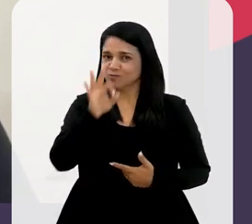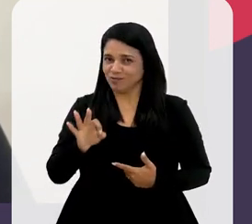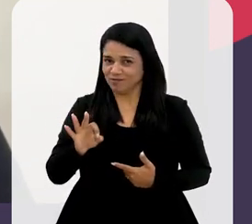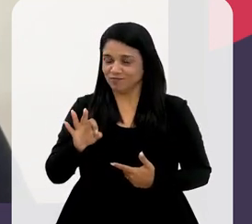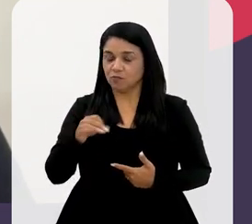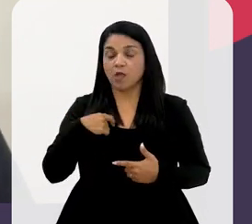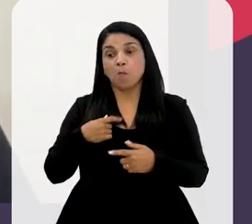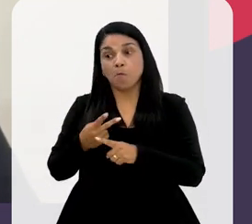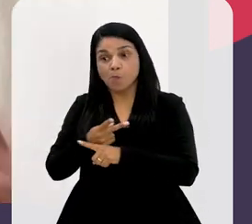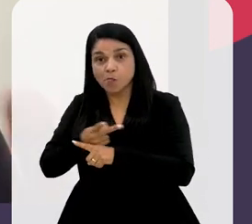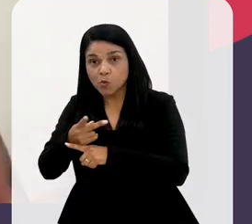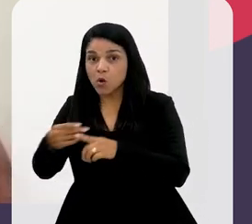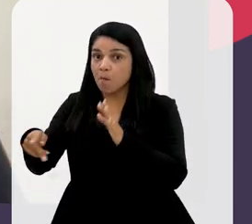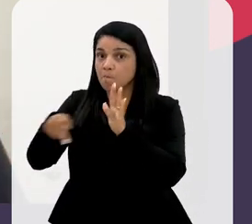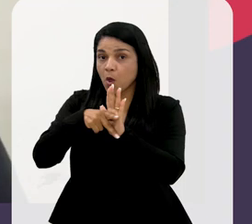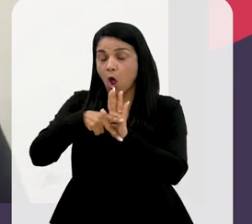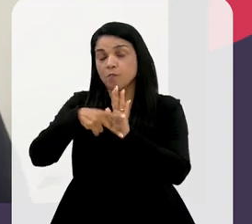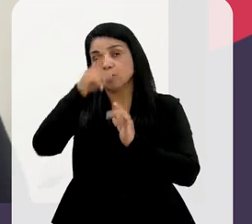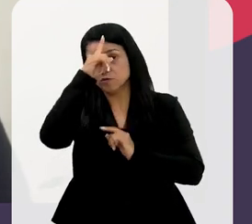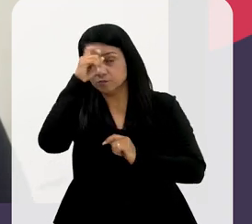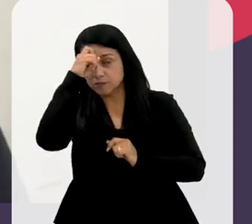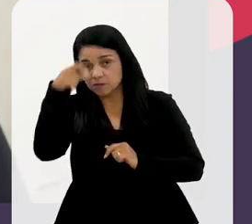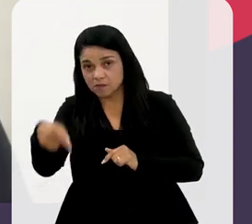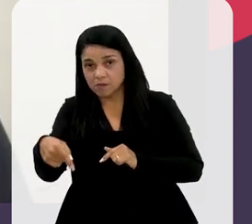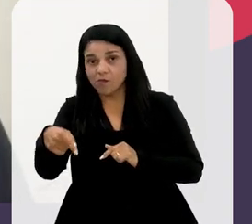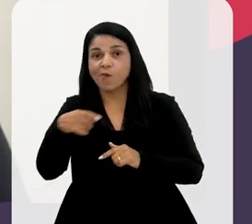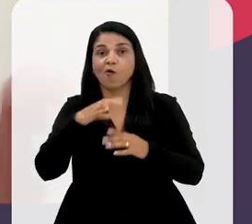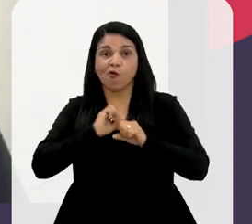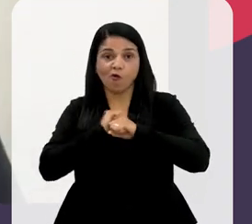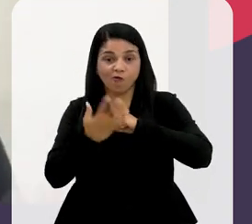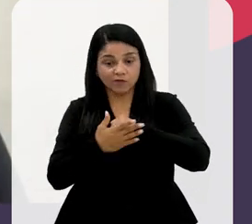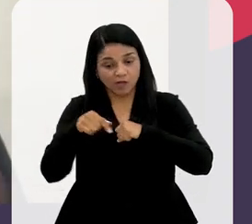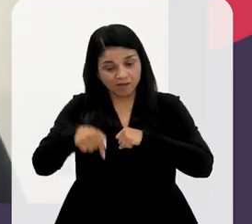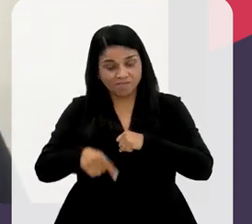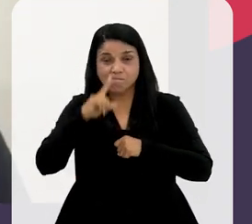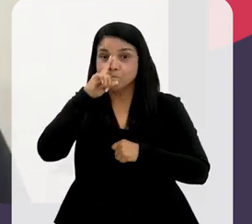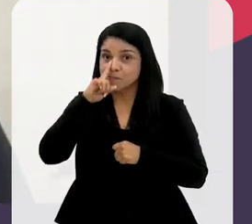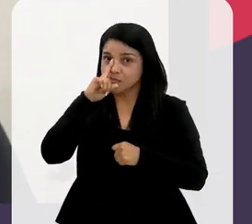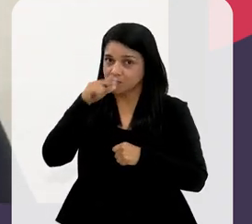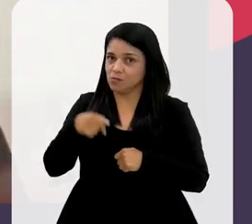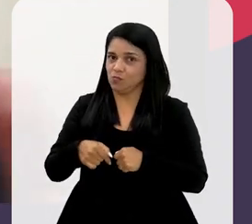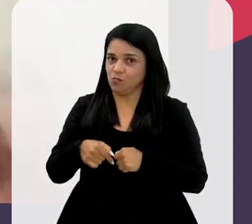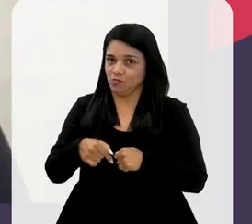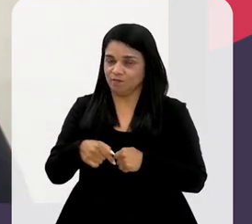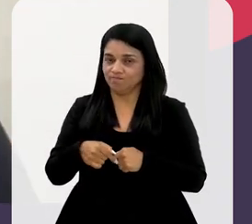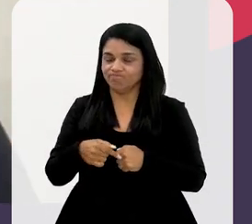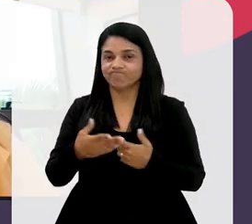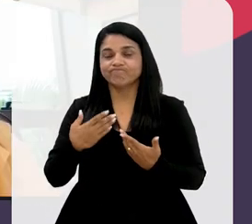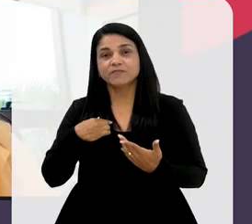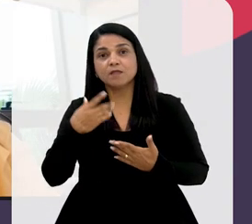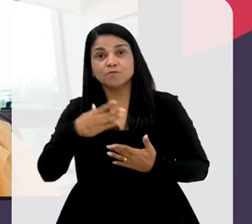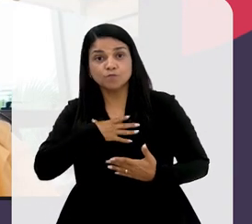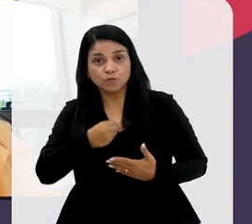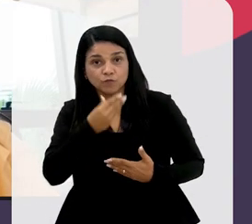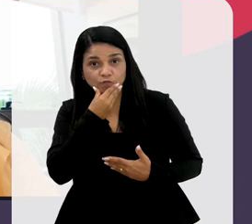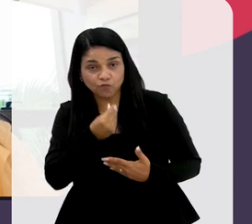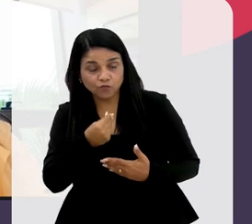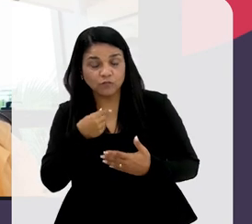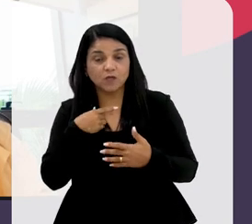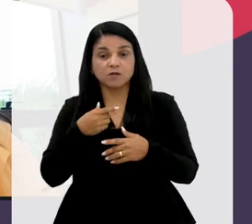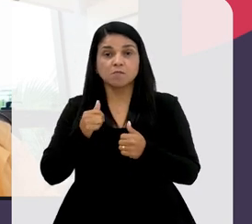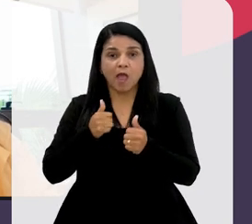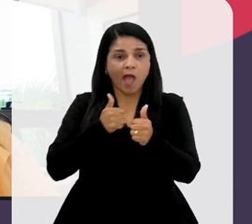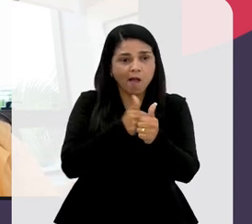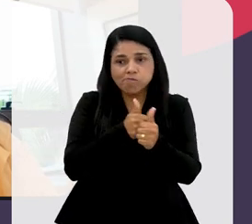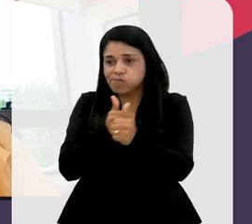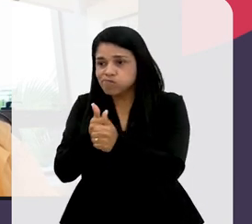olha, procura um hospital de Covid urgente, porque desse jeito que ele está aqui, ele está correndo muitos riscos. E aí meu filho começou a